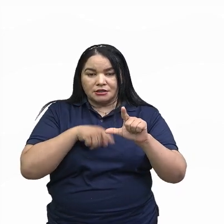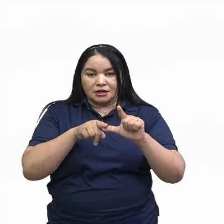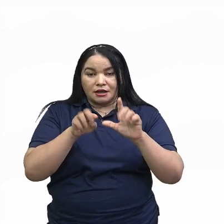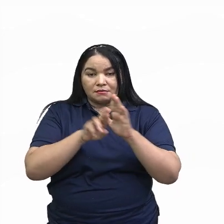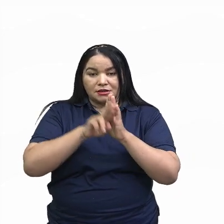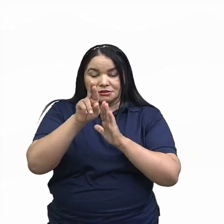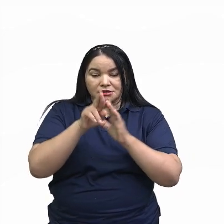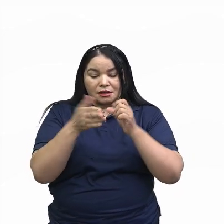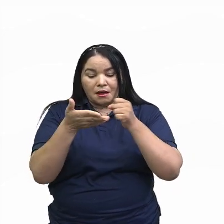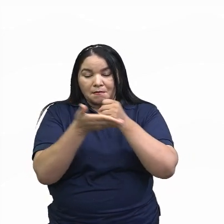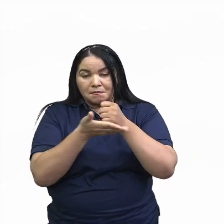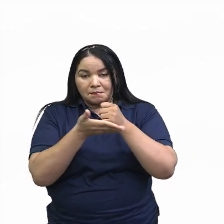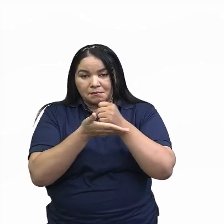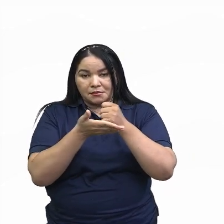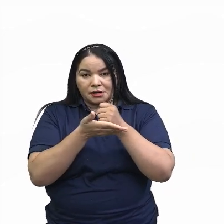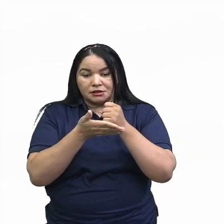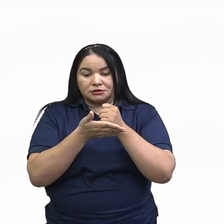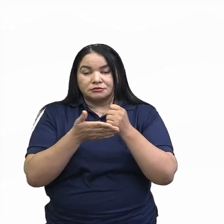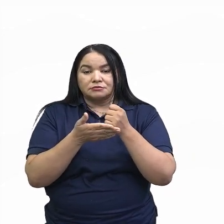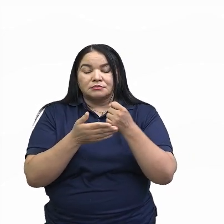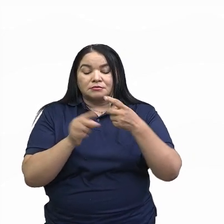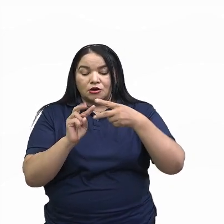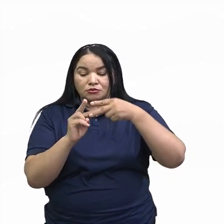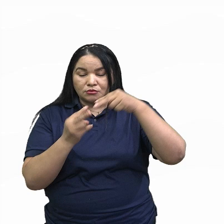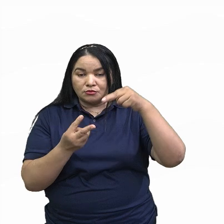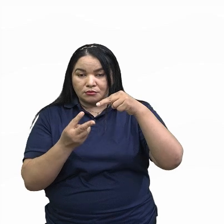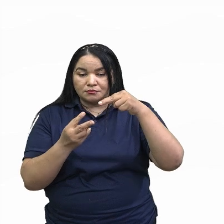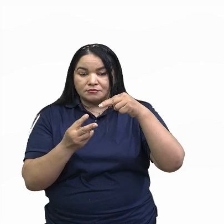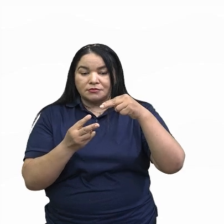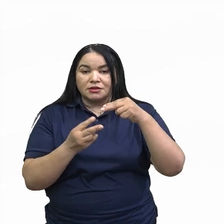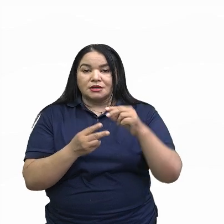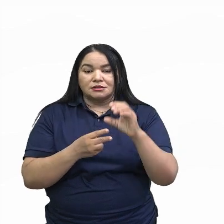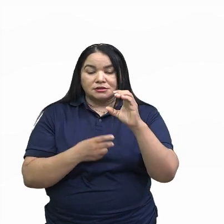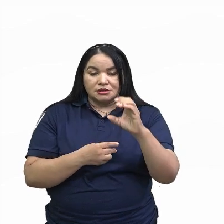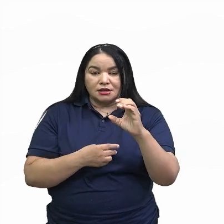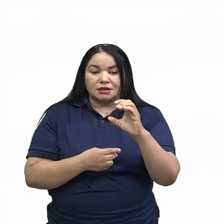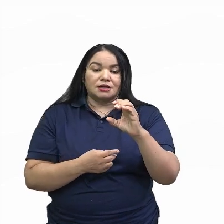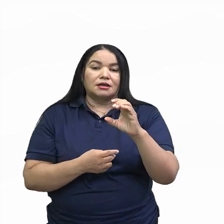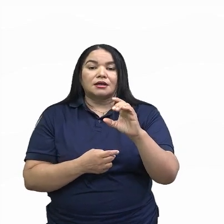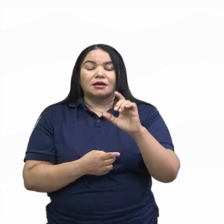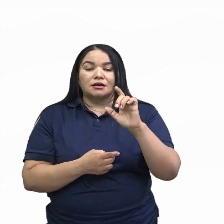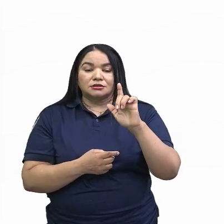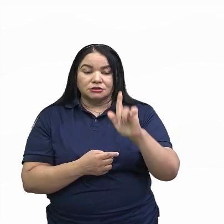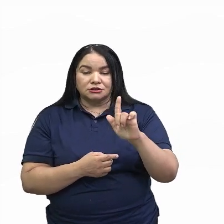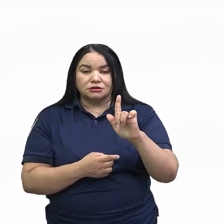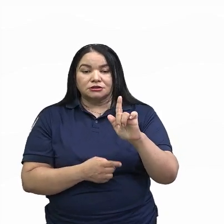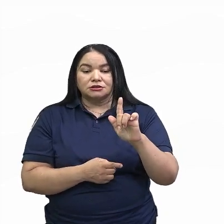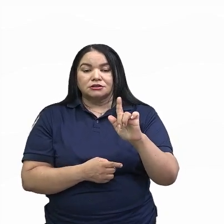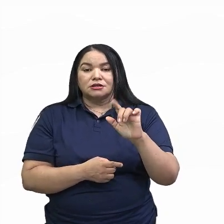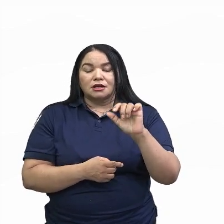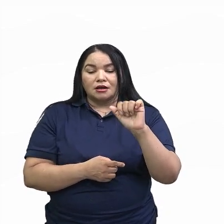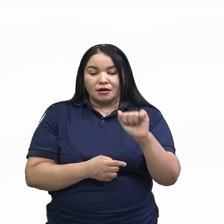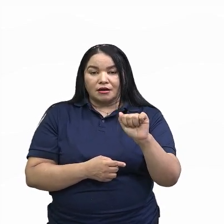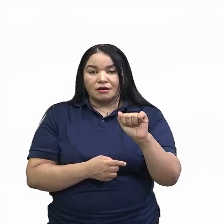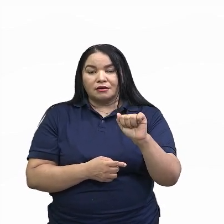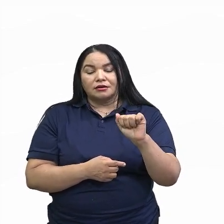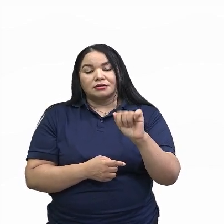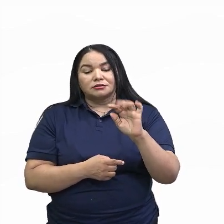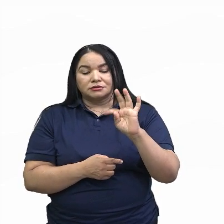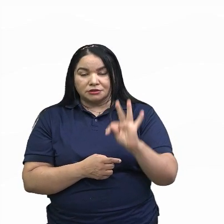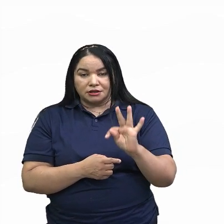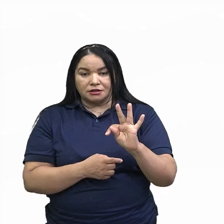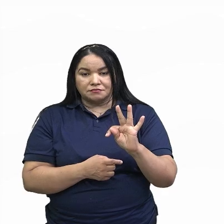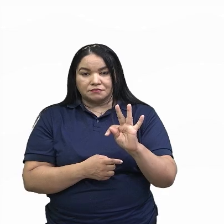que compõem o gene, compõem o DNA. O C é a citosina, o G é a guanina, o A é a adenina, o T é a